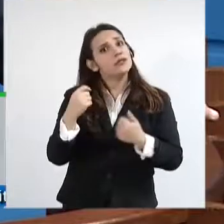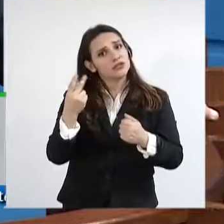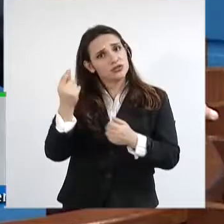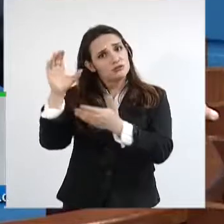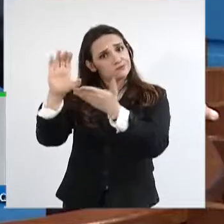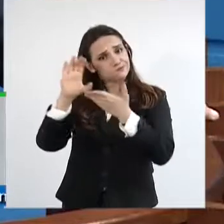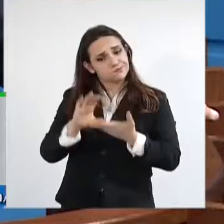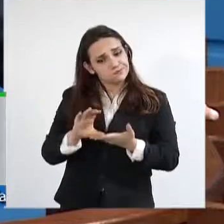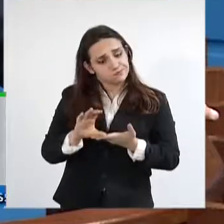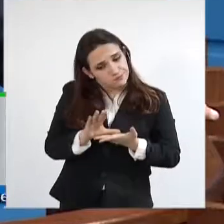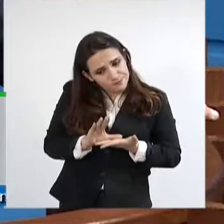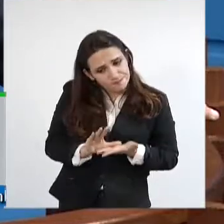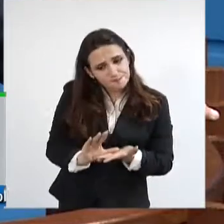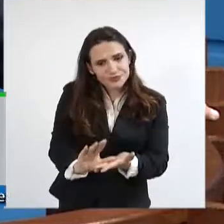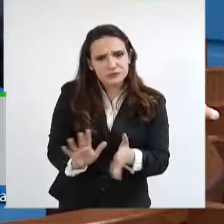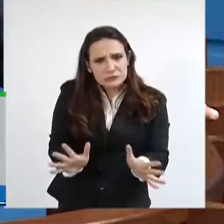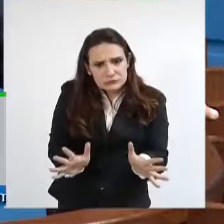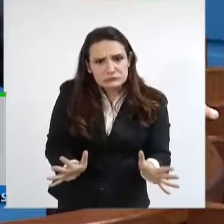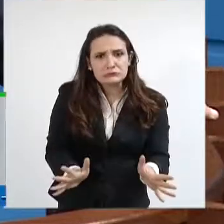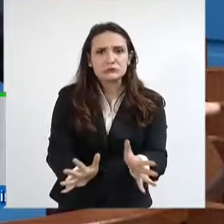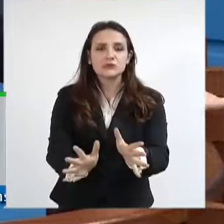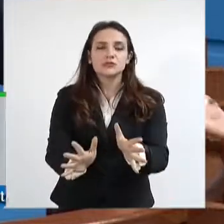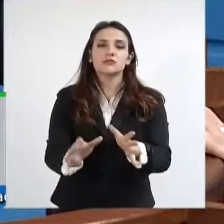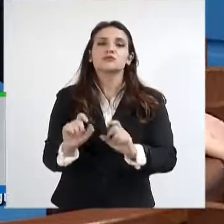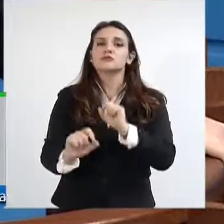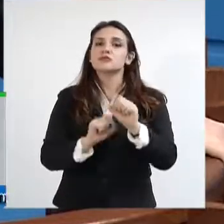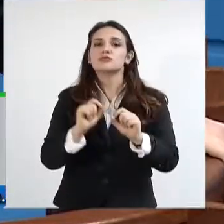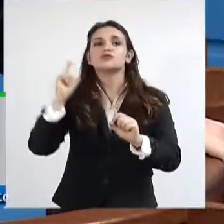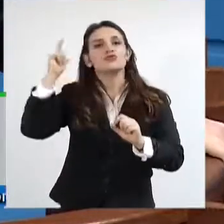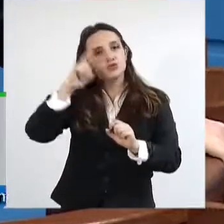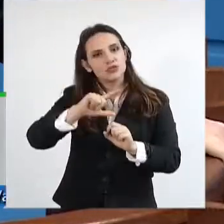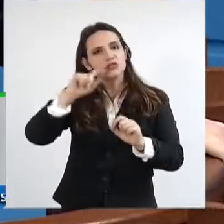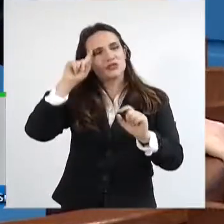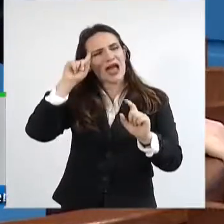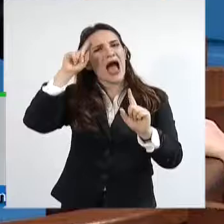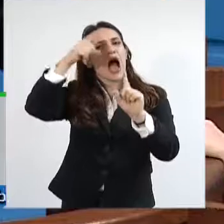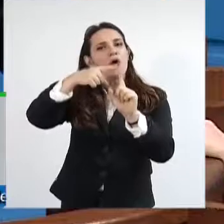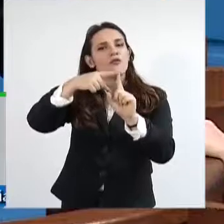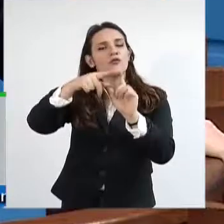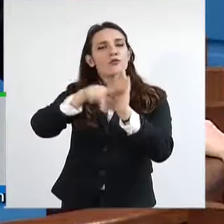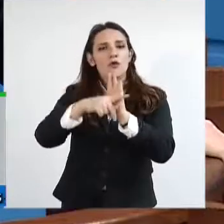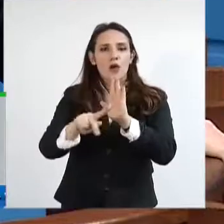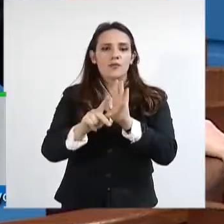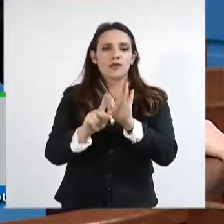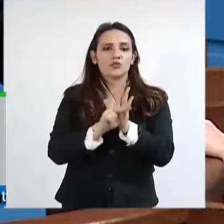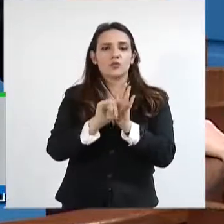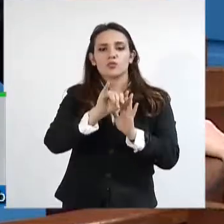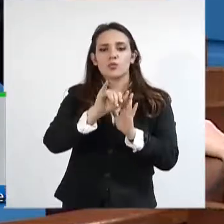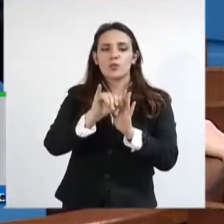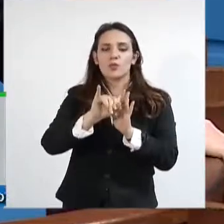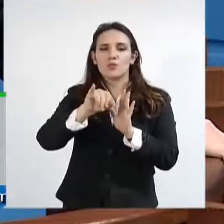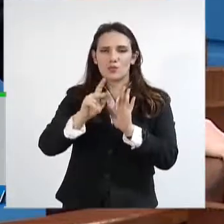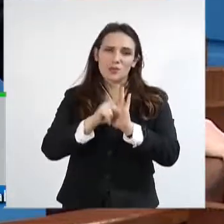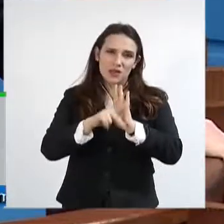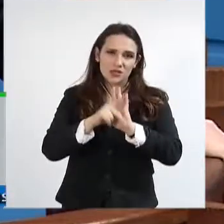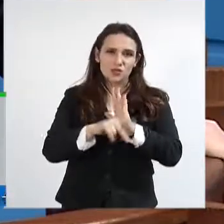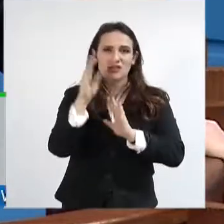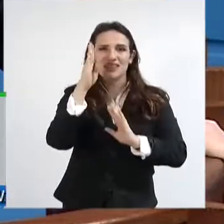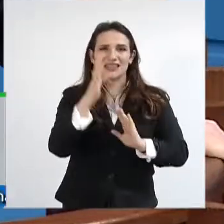recursos, para que possa cumprir as metas do Plano Nacional de